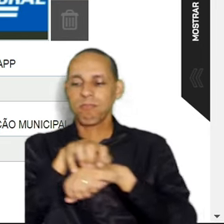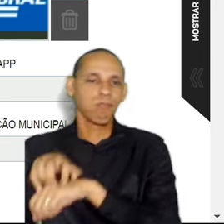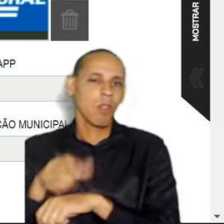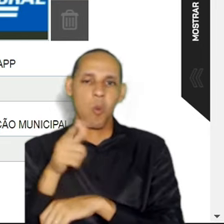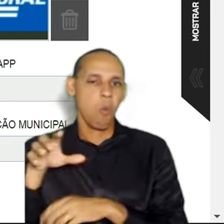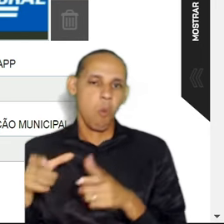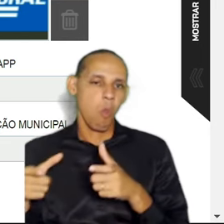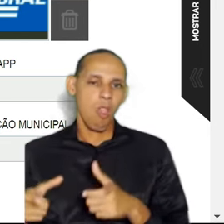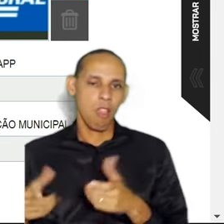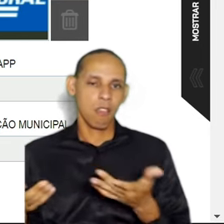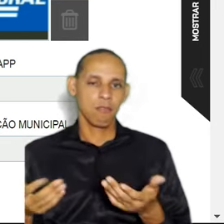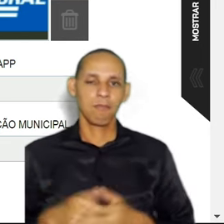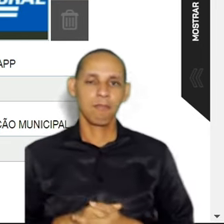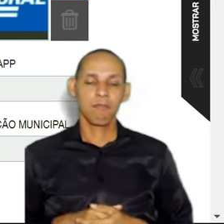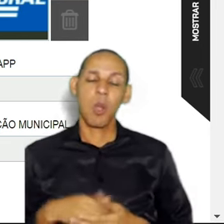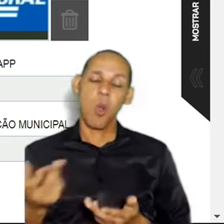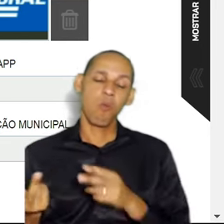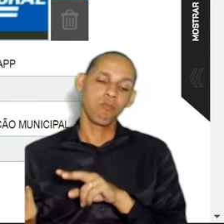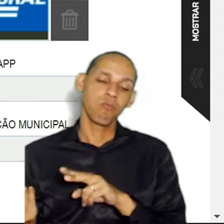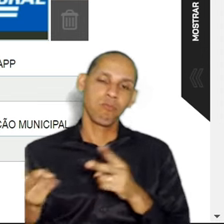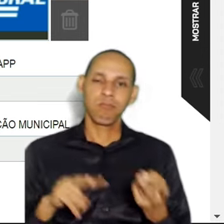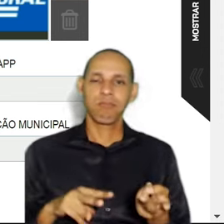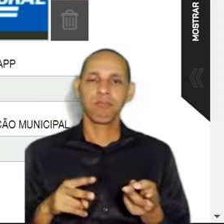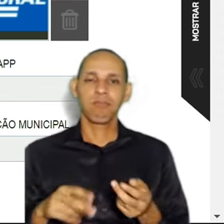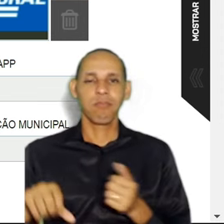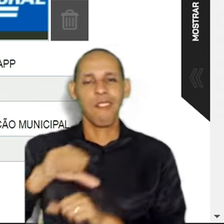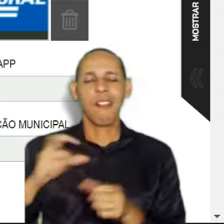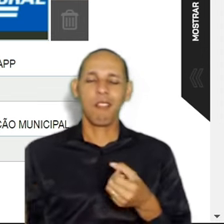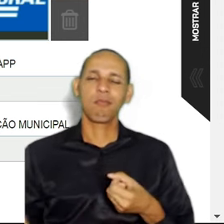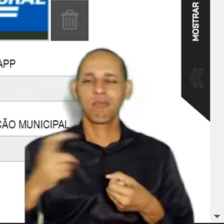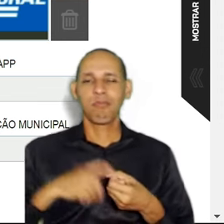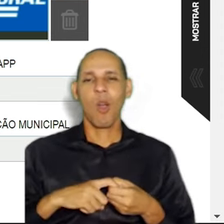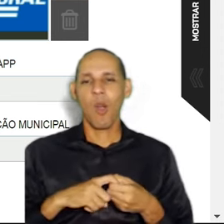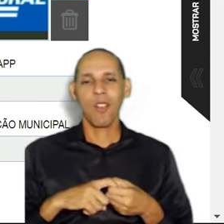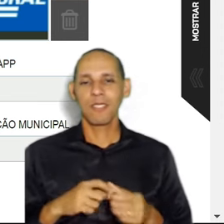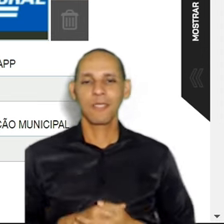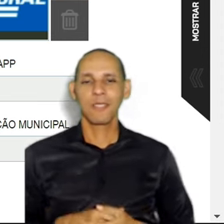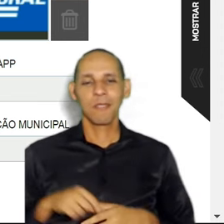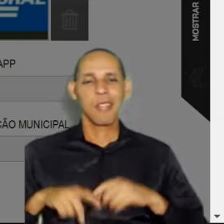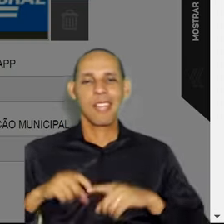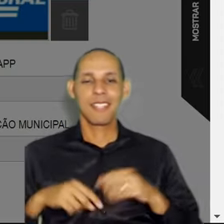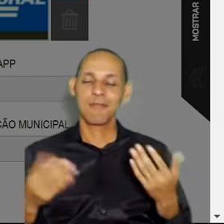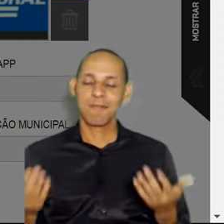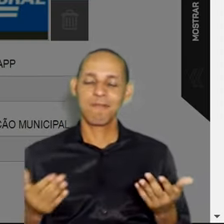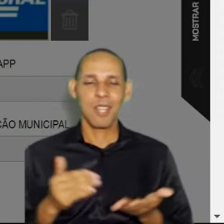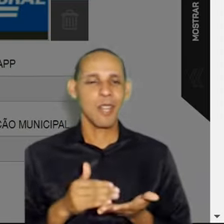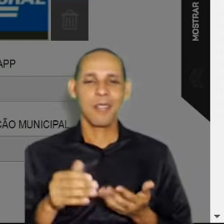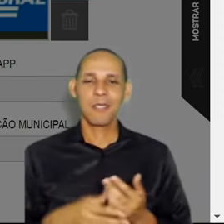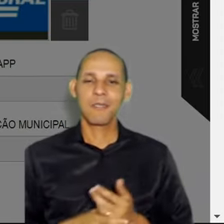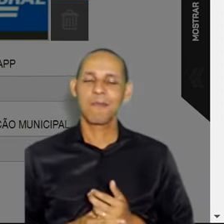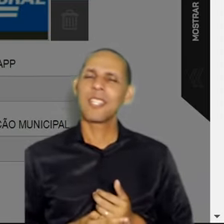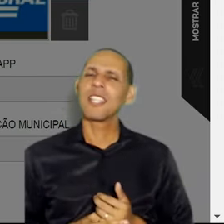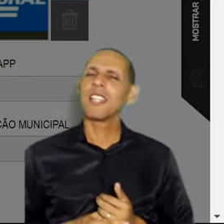ou né Eh o remetente se for o caso de um retorno de uma devolução de mercadoria Então esse é o passo que a gente trata que é o Inicial